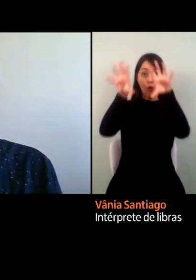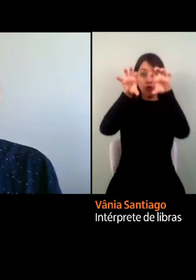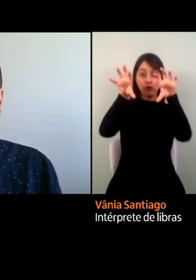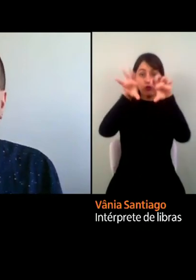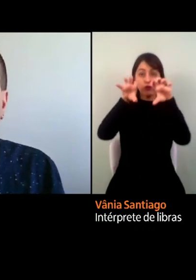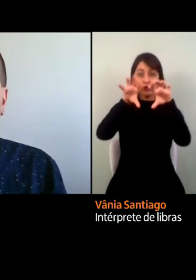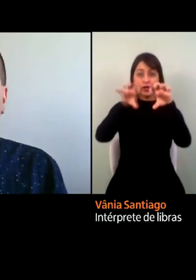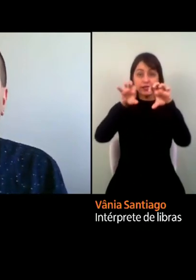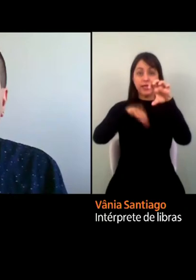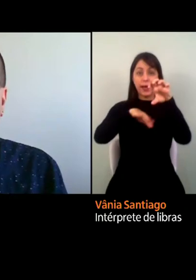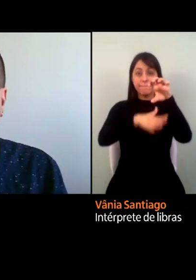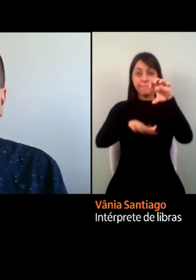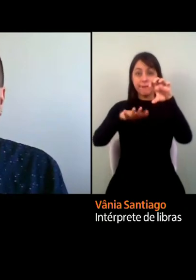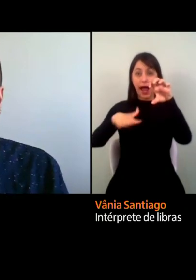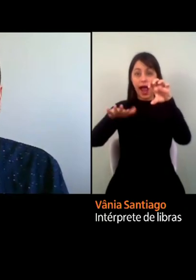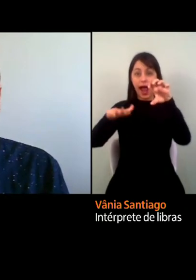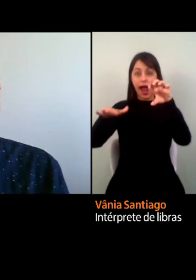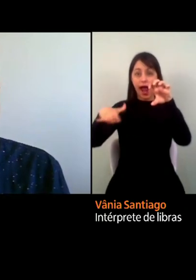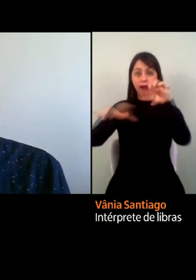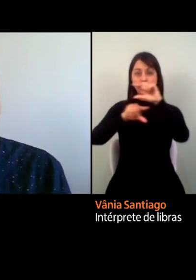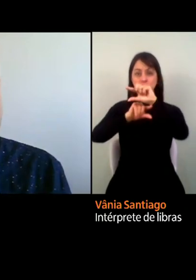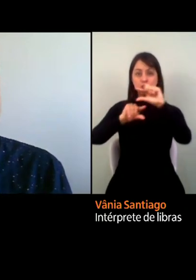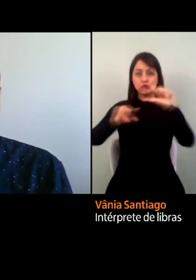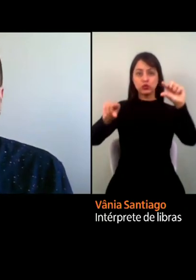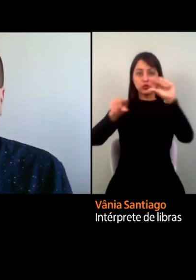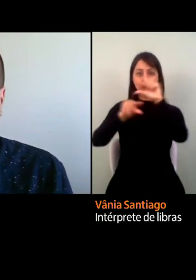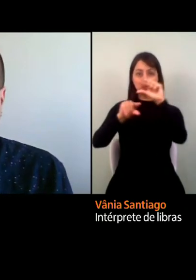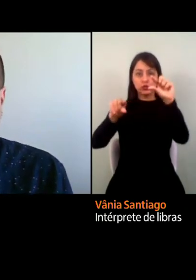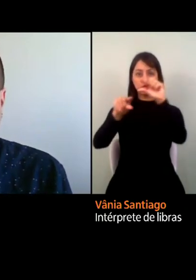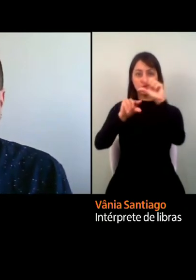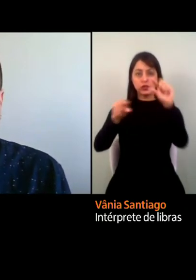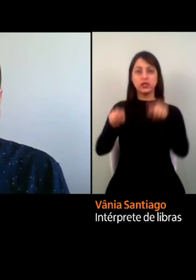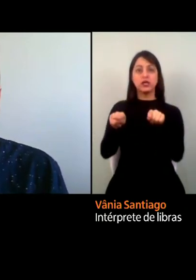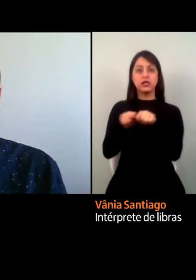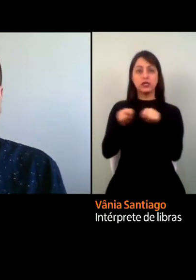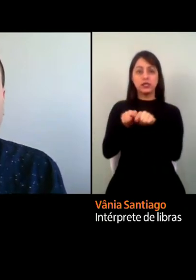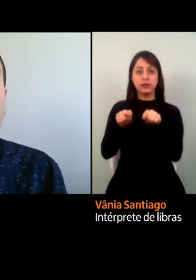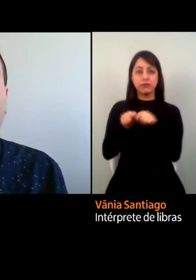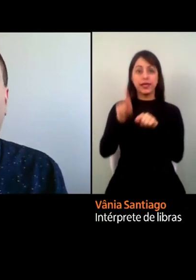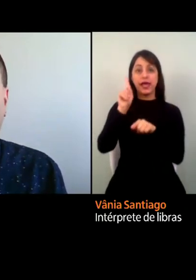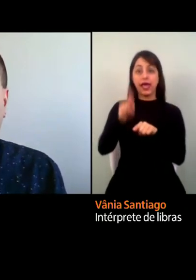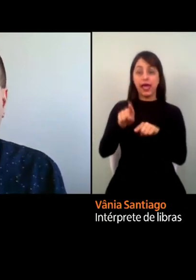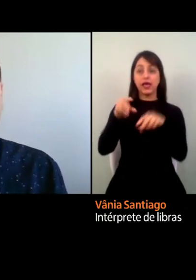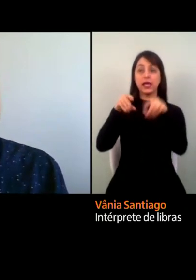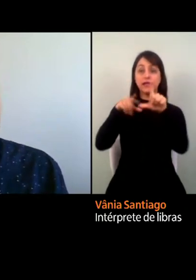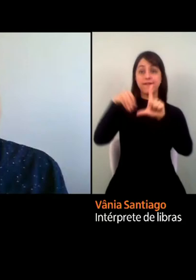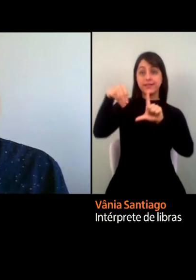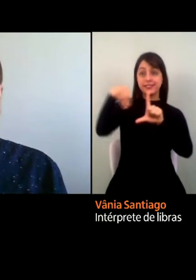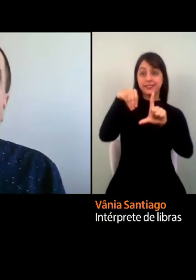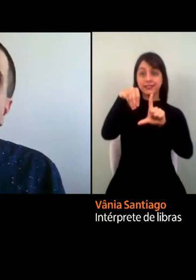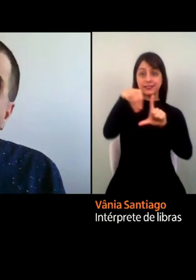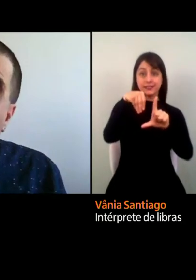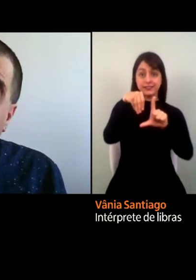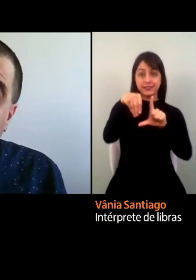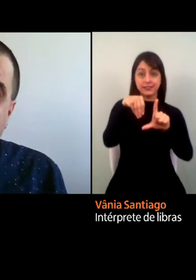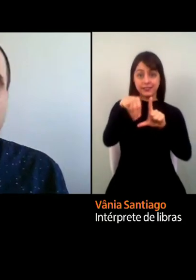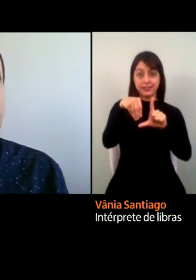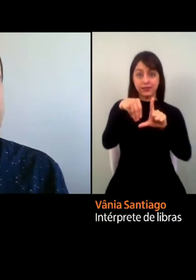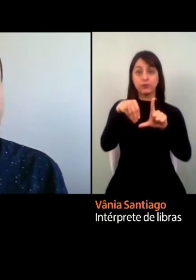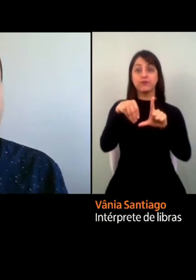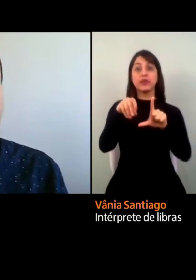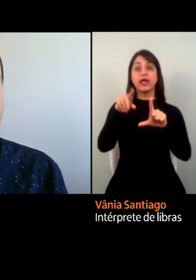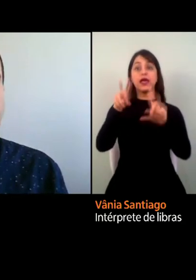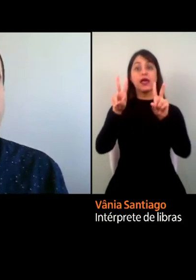2006-2014, e uma videoinstalação de Carlos Nader, de 2006, Meu Amor é